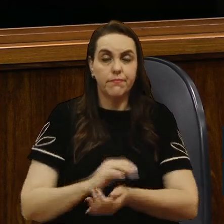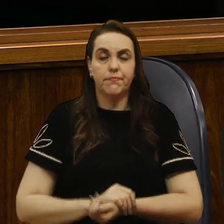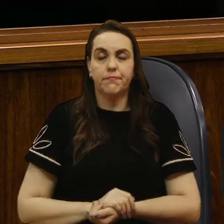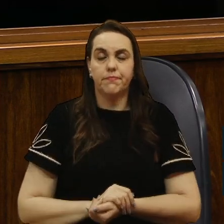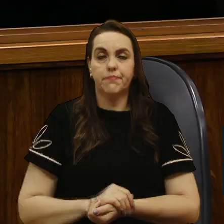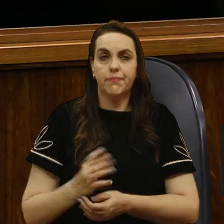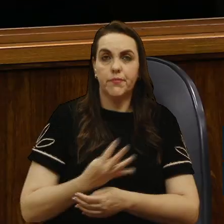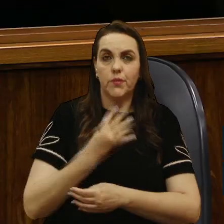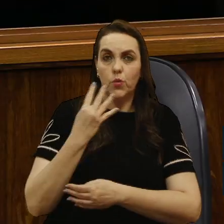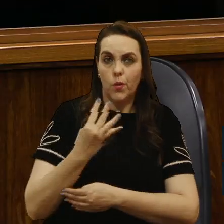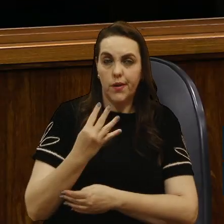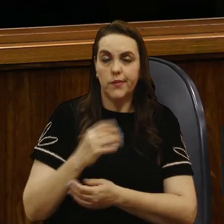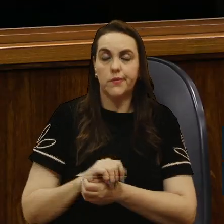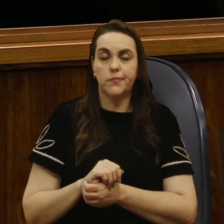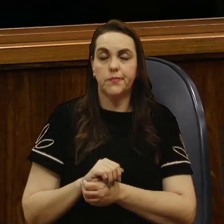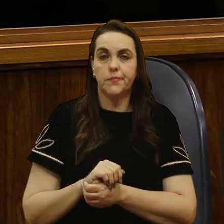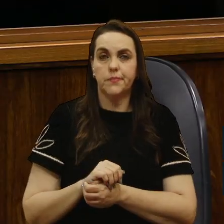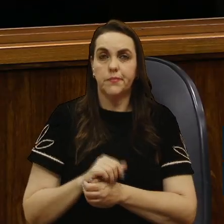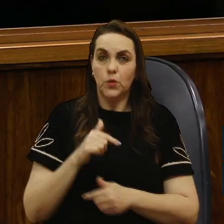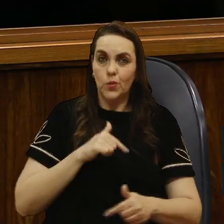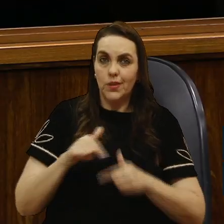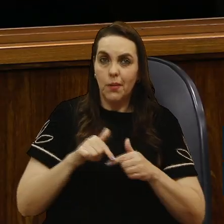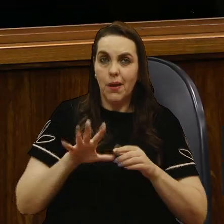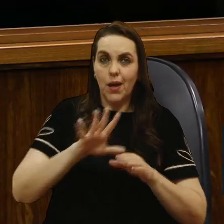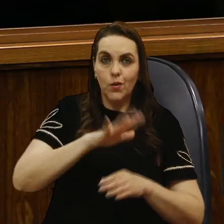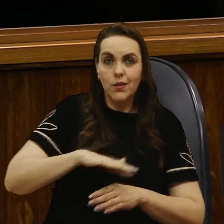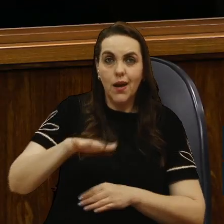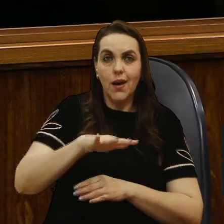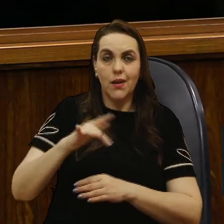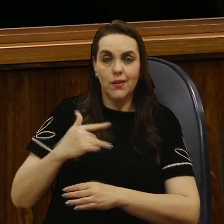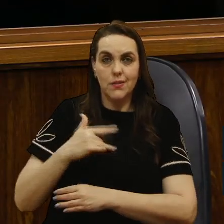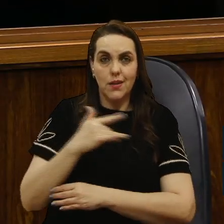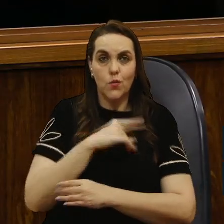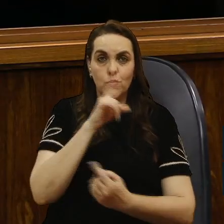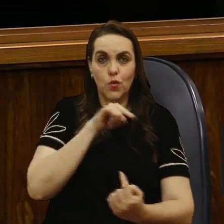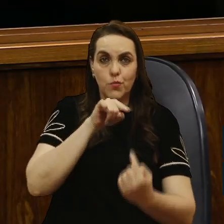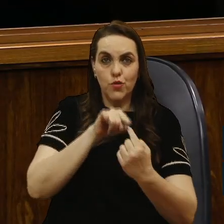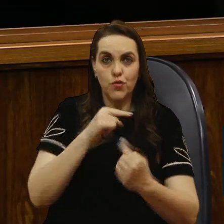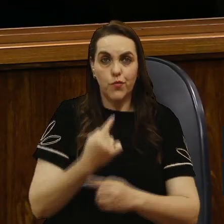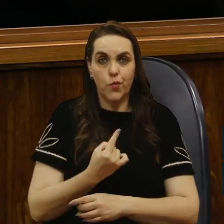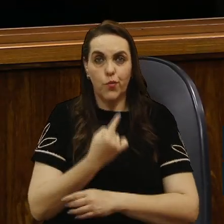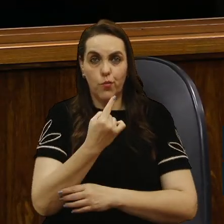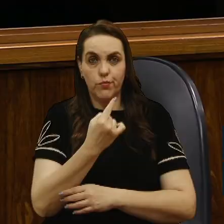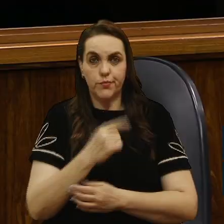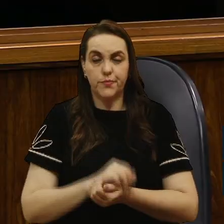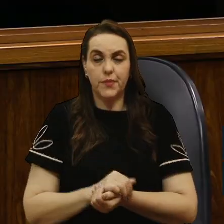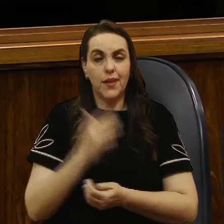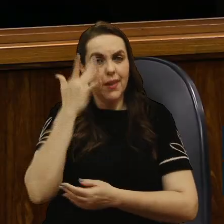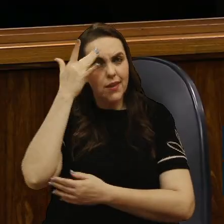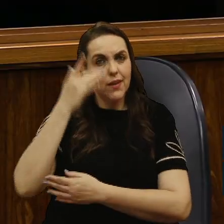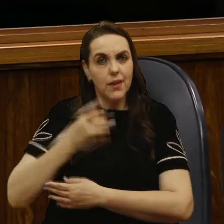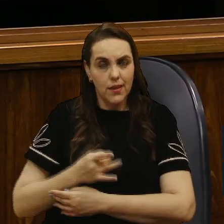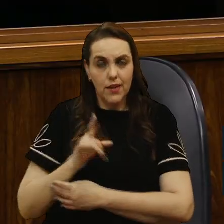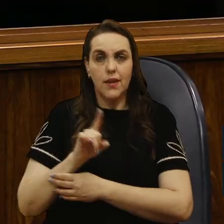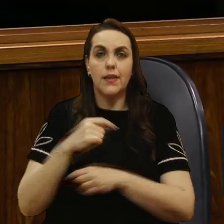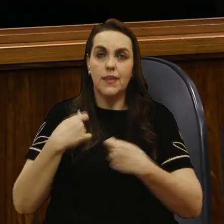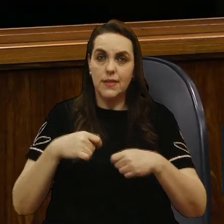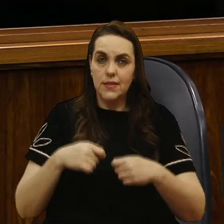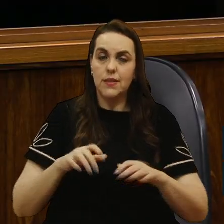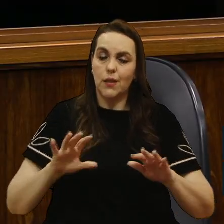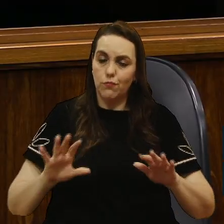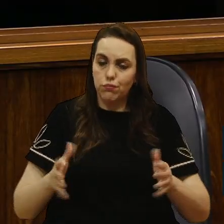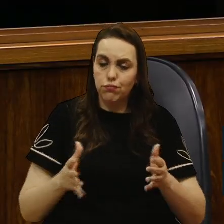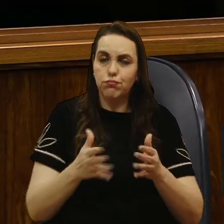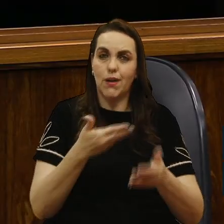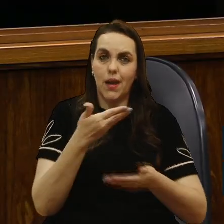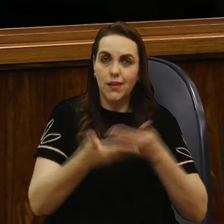Da força de trabalho na saúde. Objetivo 1. Considerando a necessidade do fortalecimento da atenção